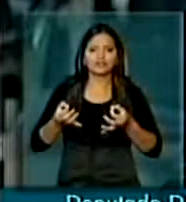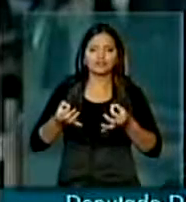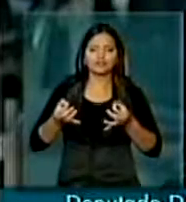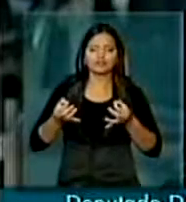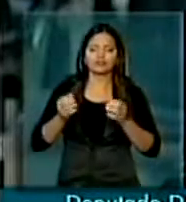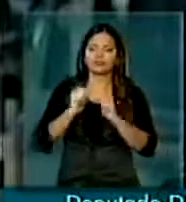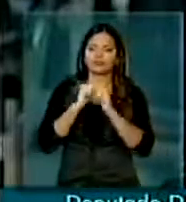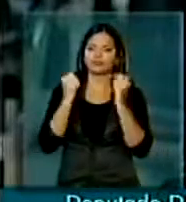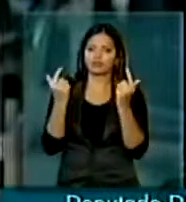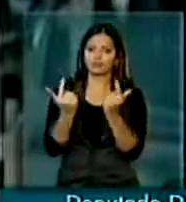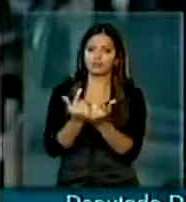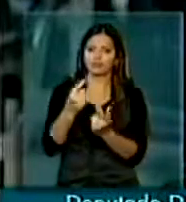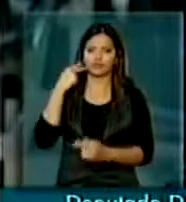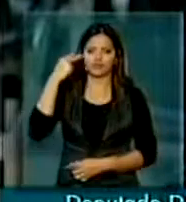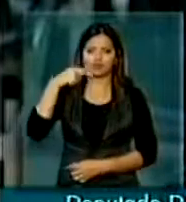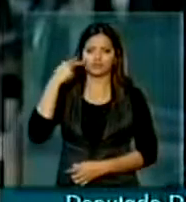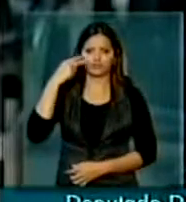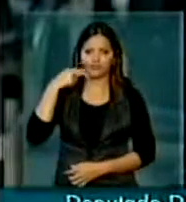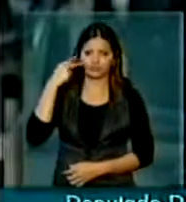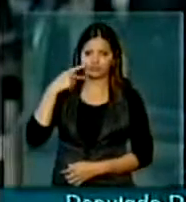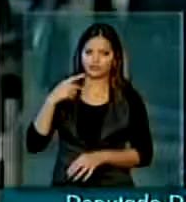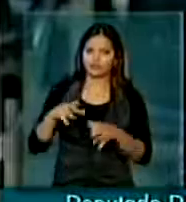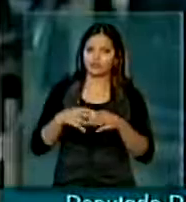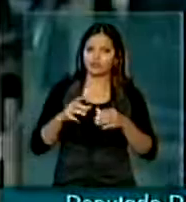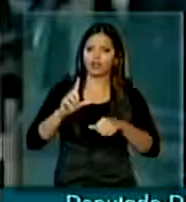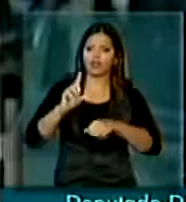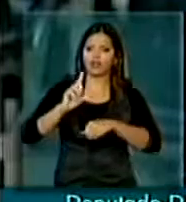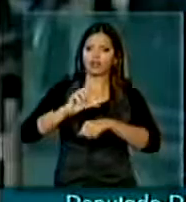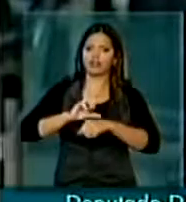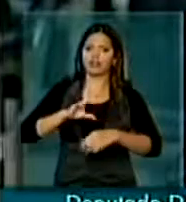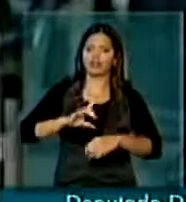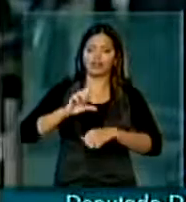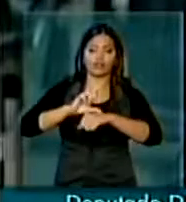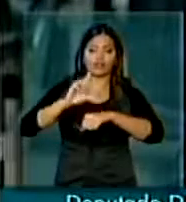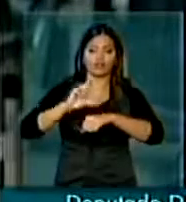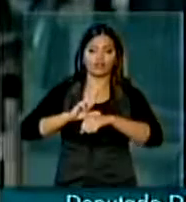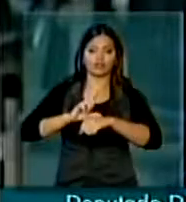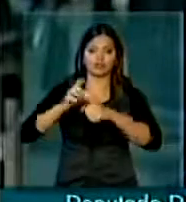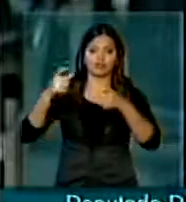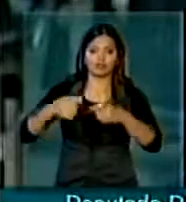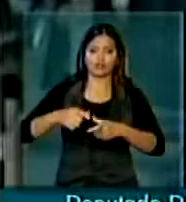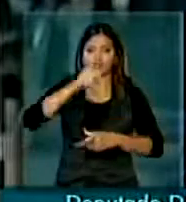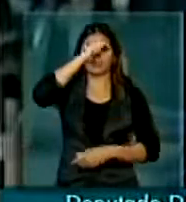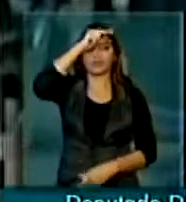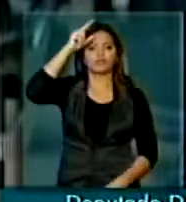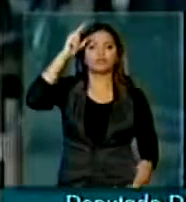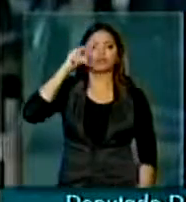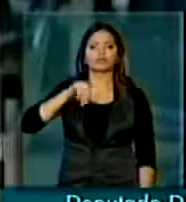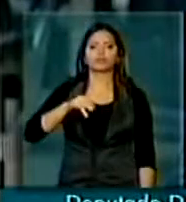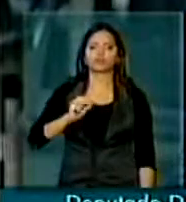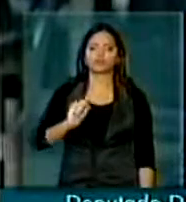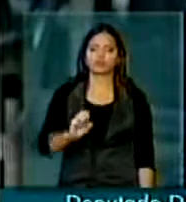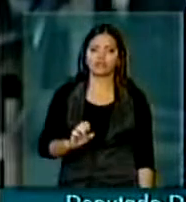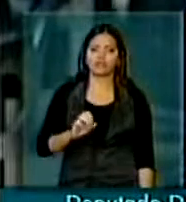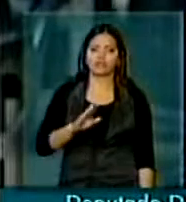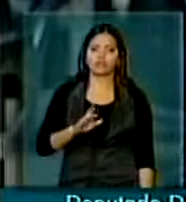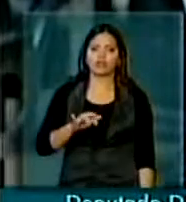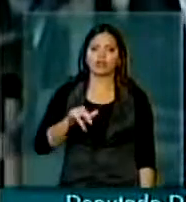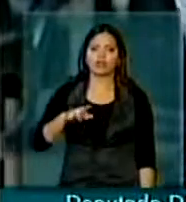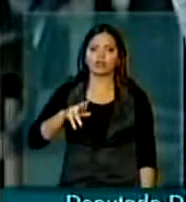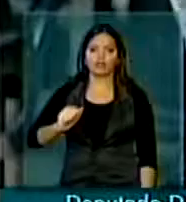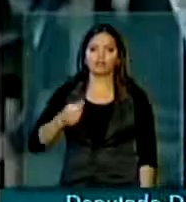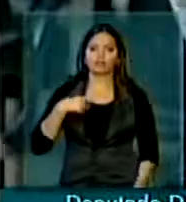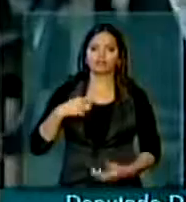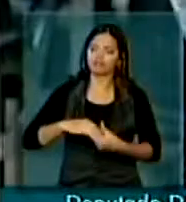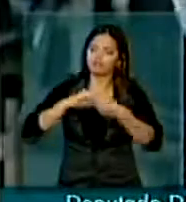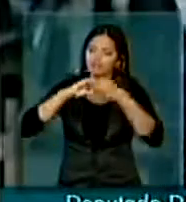juntamente com lideranças locais especialmente o Prefeito José Barreiras portanto congratular com todos os caiti teens